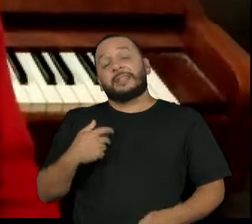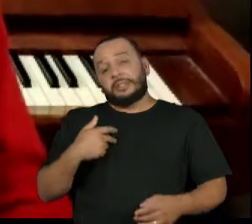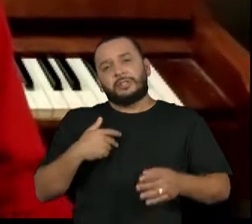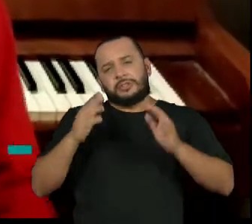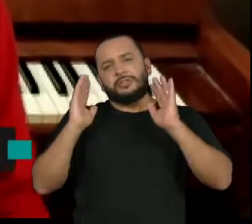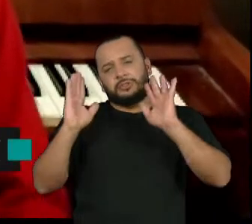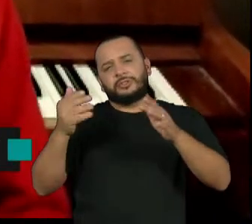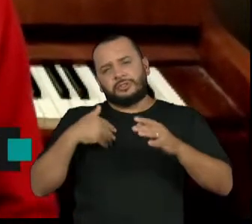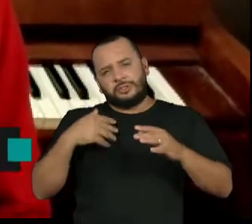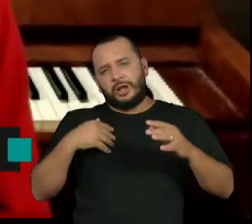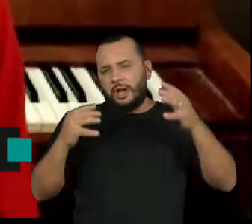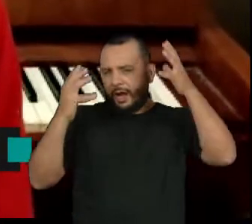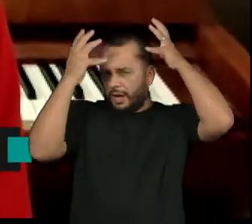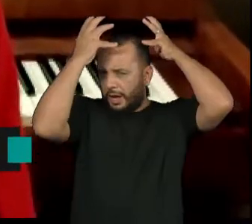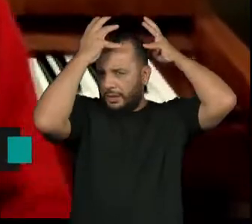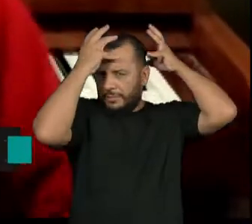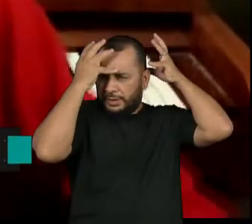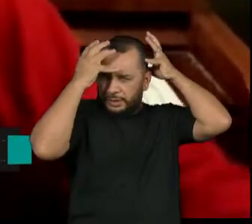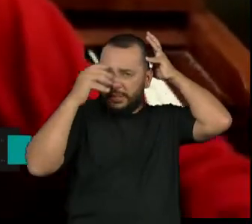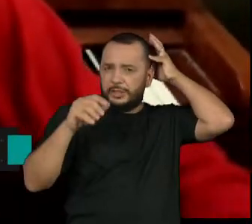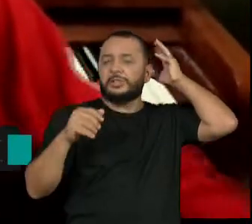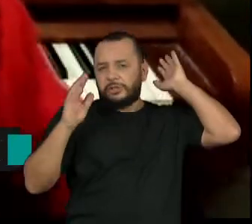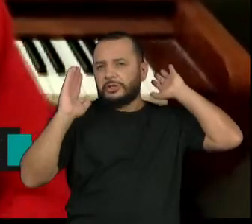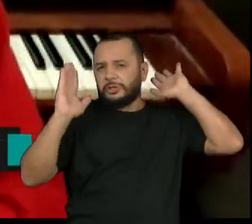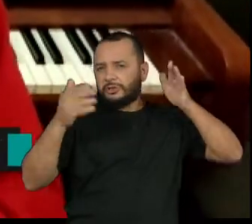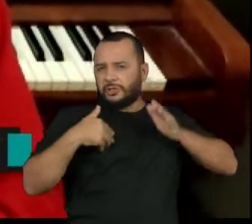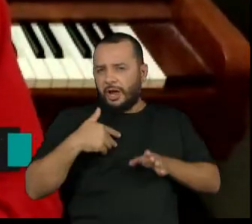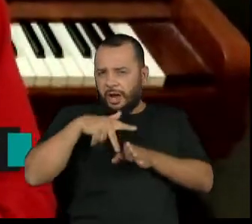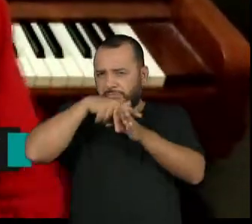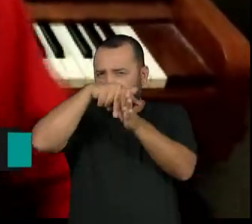teu cavalo é corredor.